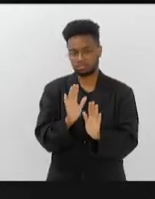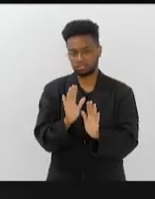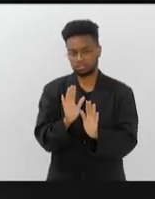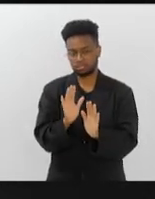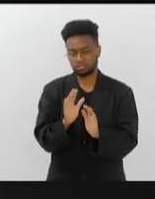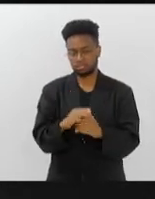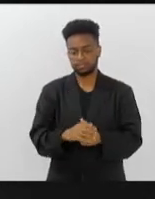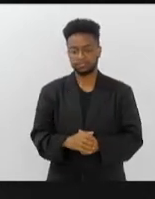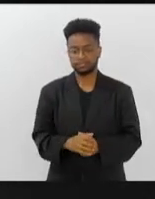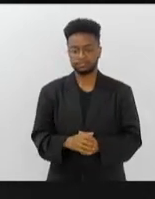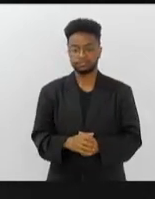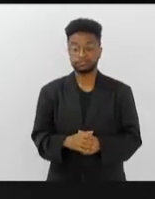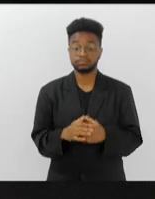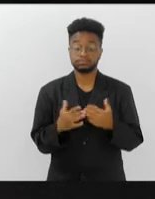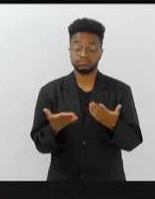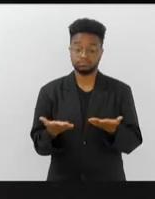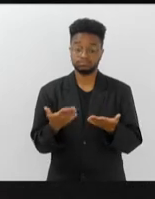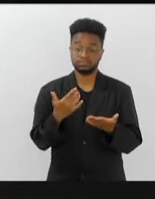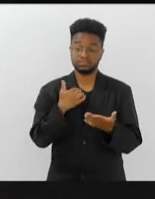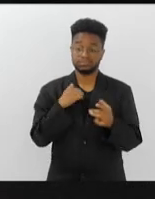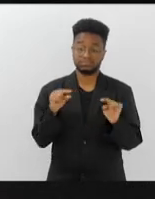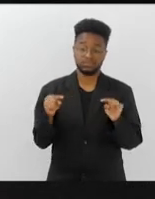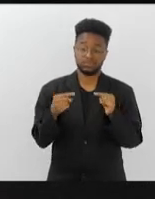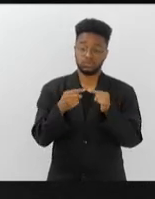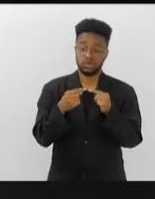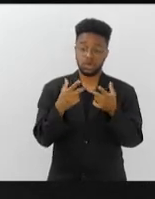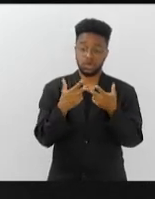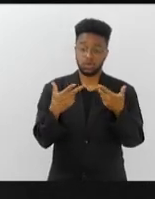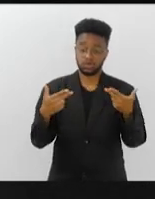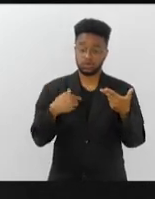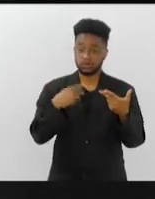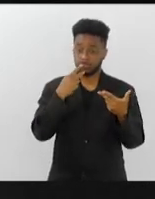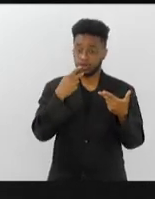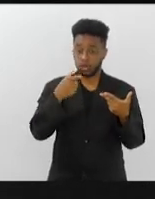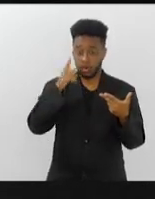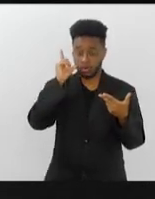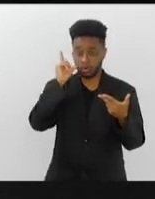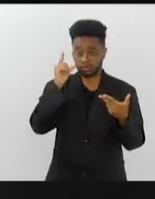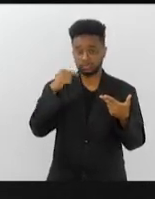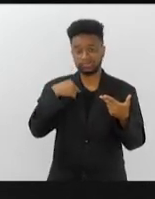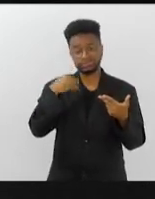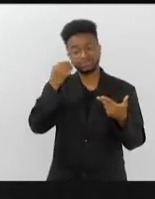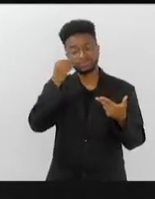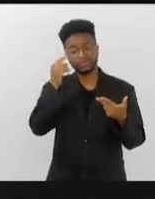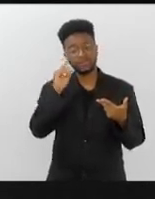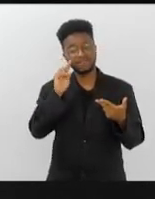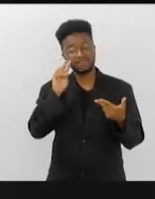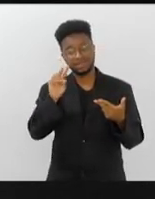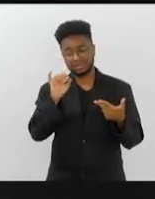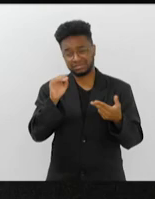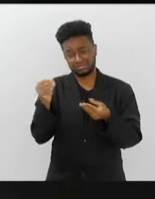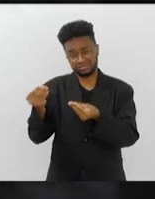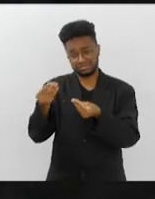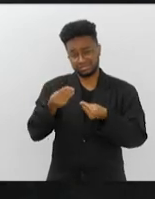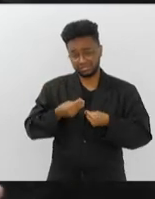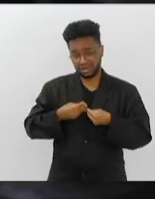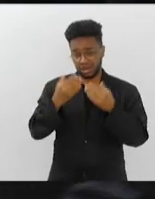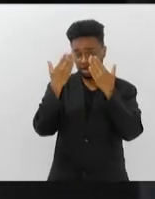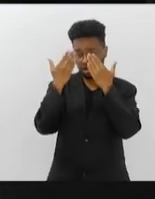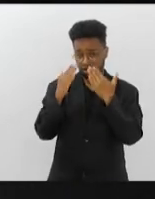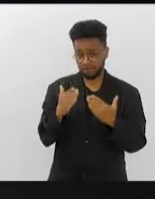Então, para me ser coerente com o que eu falei ontem, eu queria ver se a Vossa Excelência me concedia a vista por uma